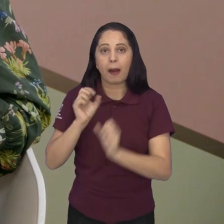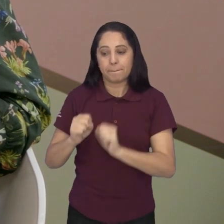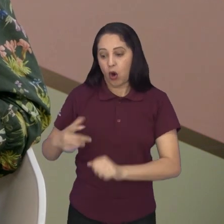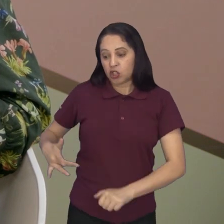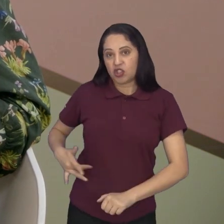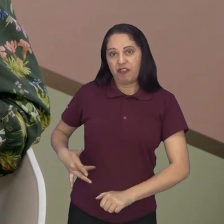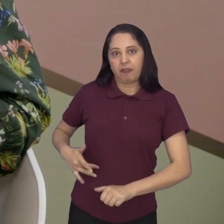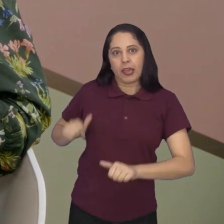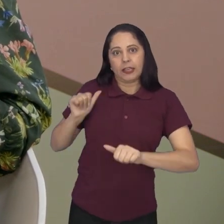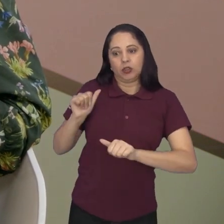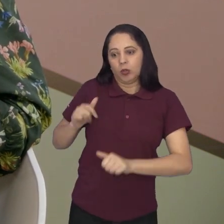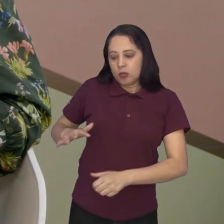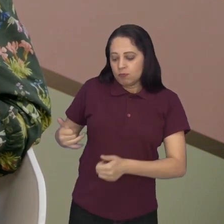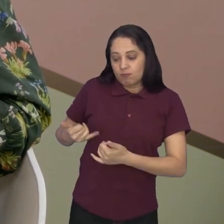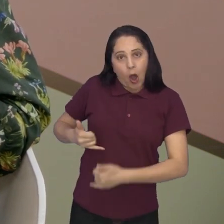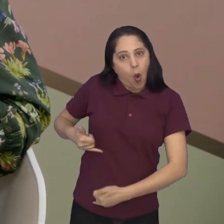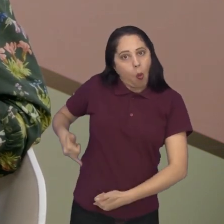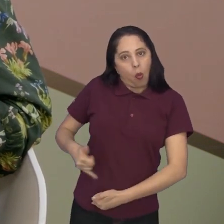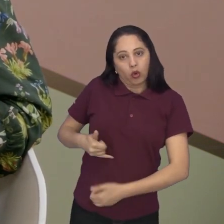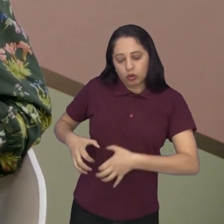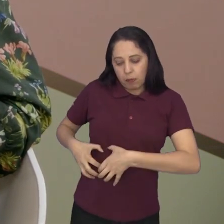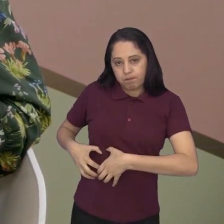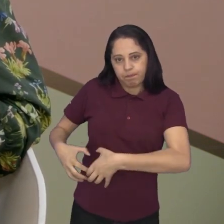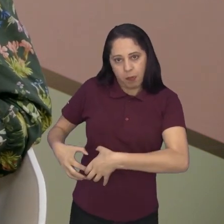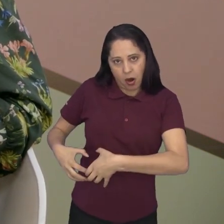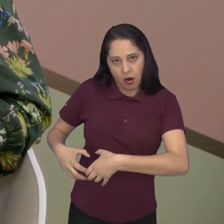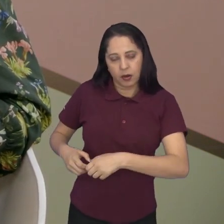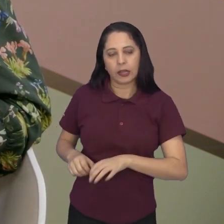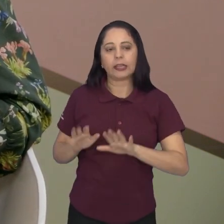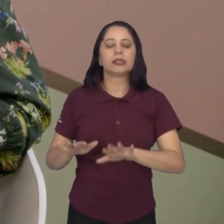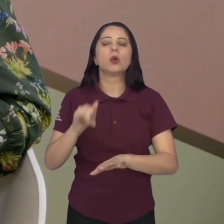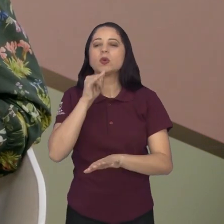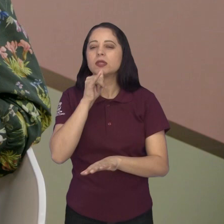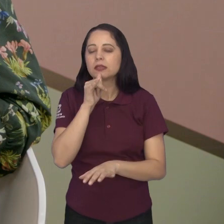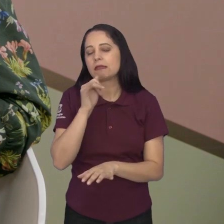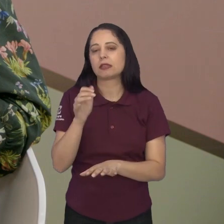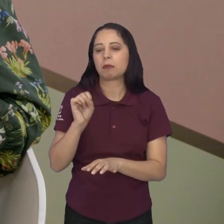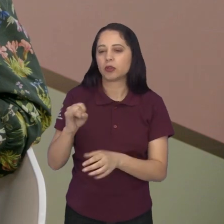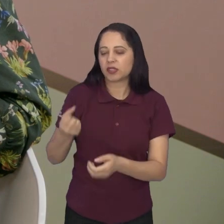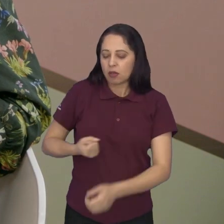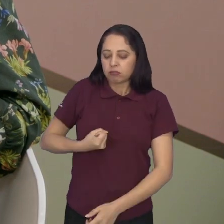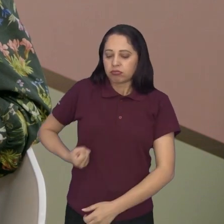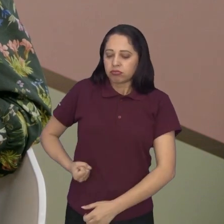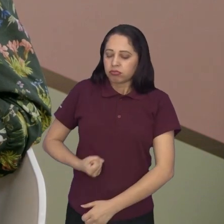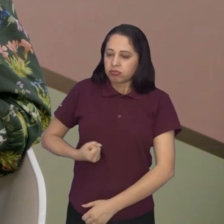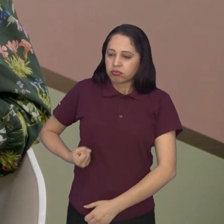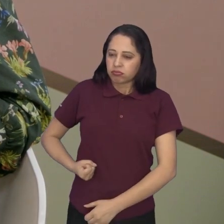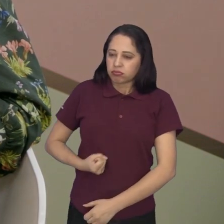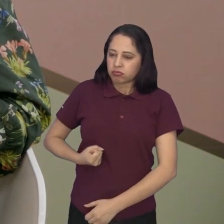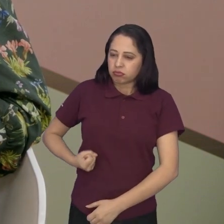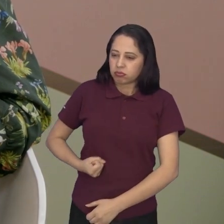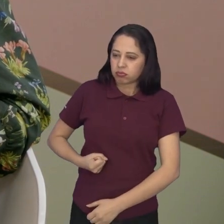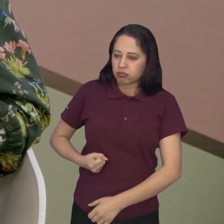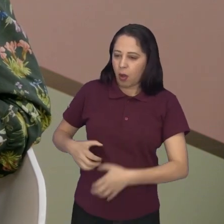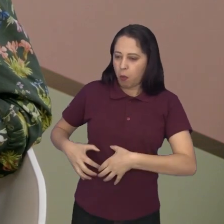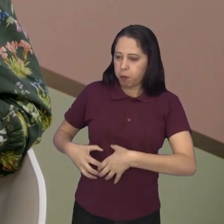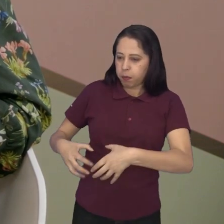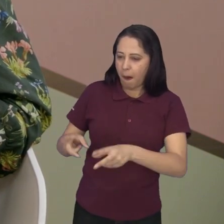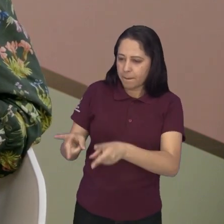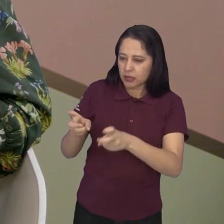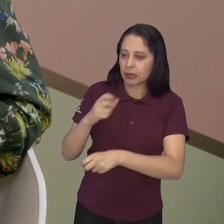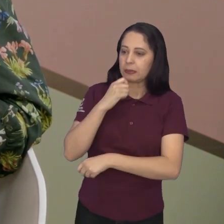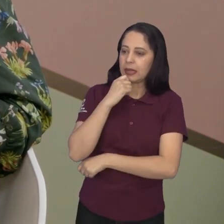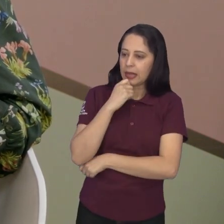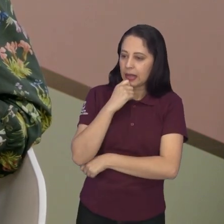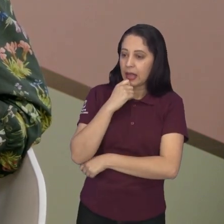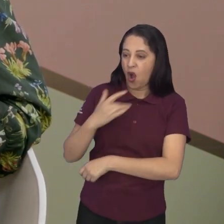Quando a gente vê a esteatose hepática no exame de imagem, que é a gordura no fígado, só sinaliza pra gente que o fígado está sofrendo. E aí a